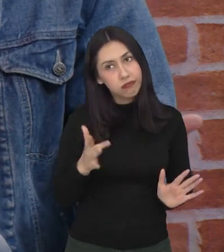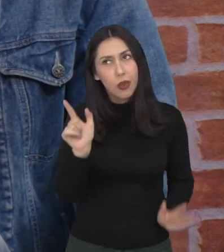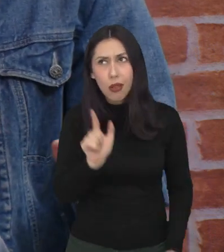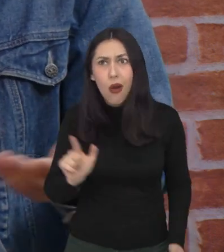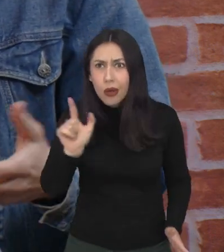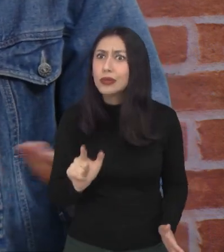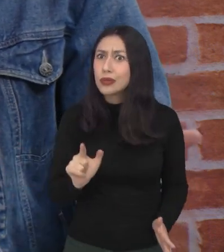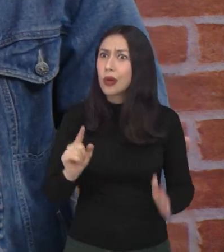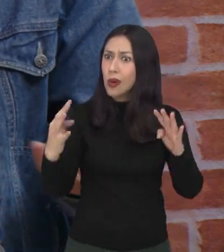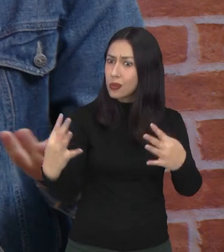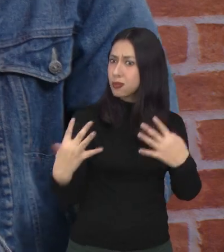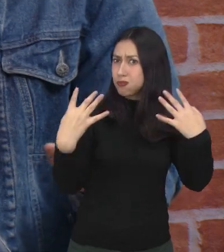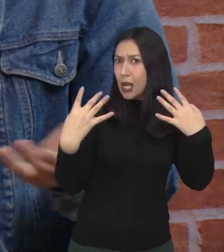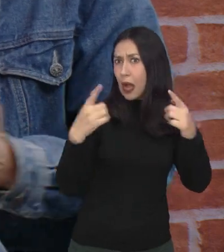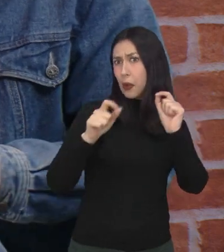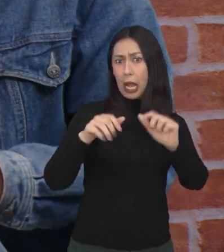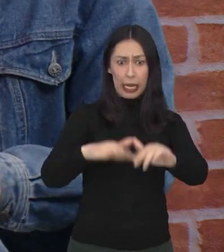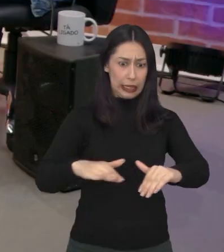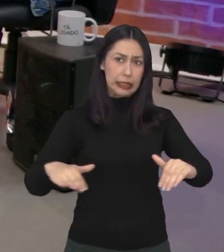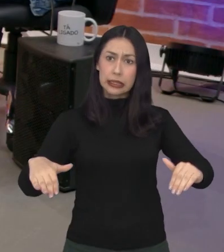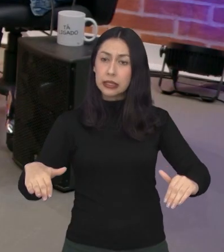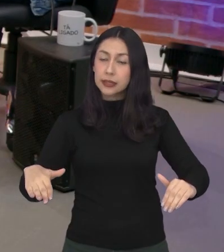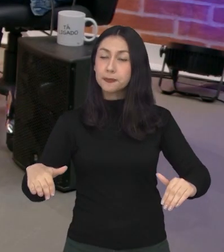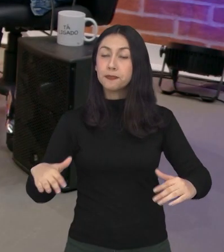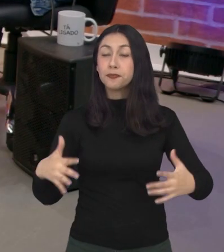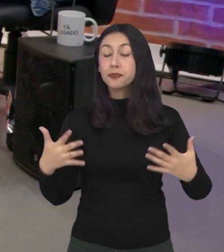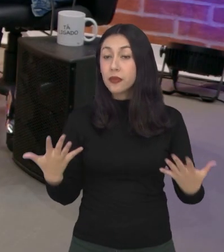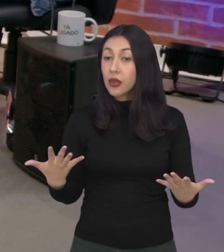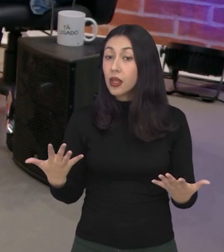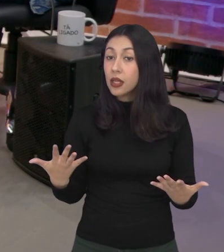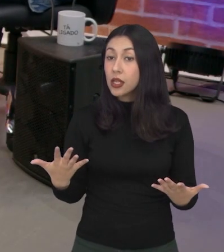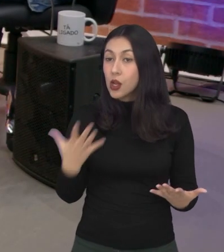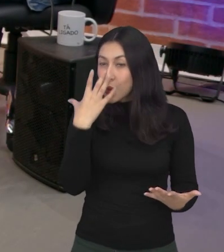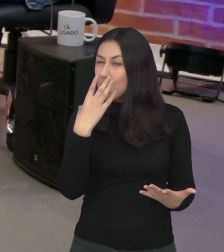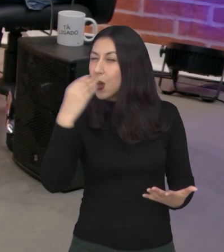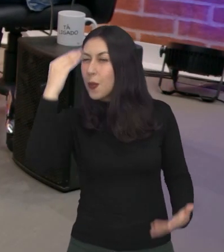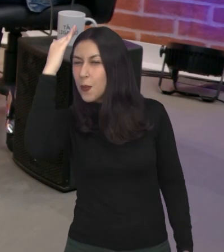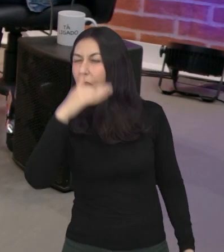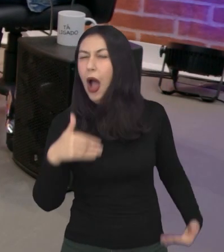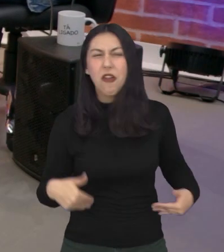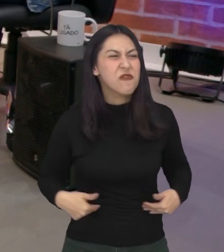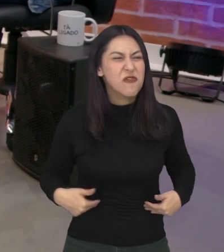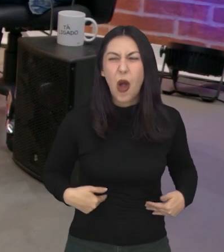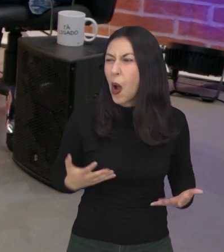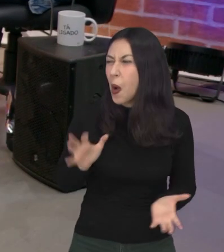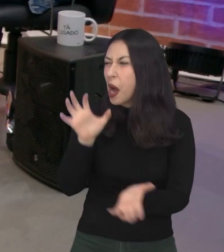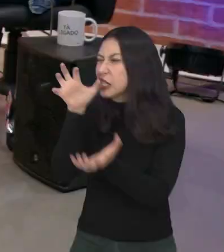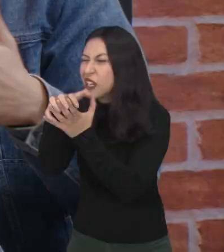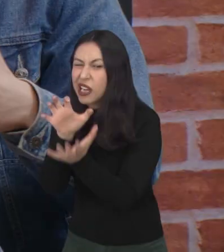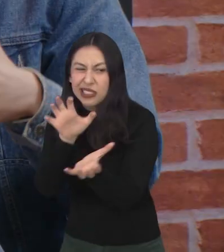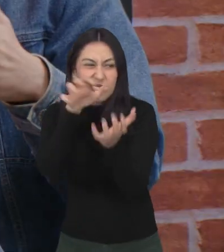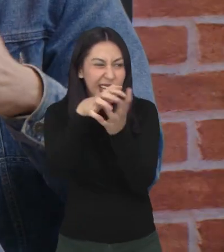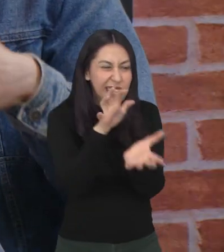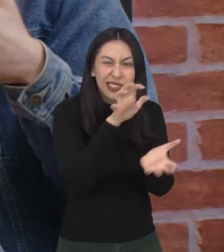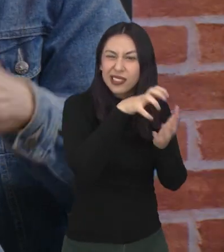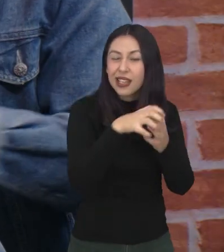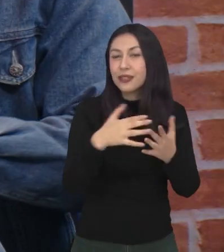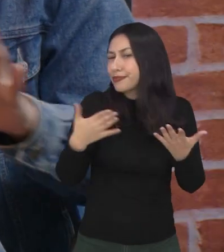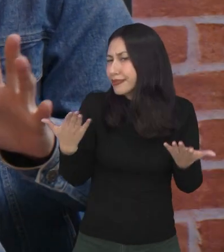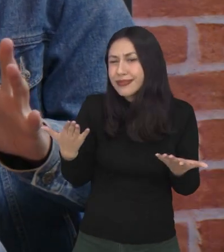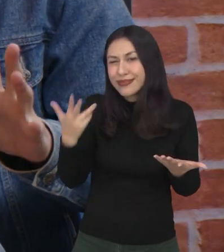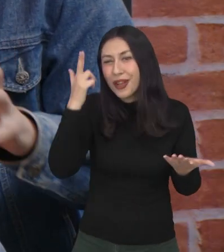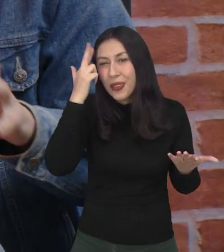muito do processo de alfabetização. Então, essas duas obras, tanto as histórias em quadrinho da Turma da Mônica quanto os livros do Monteiro Lobato, ainda